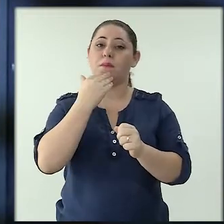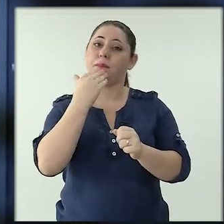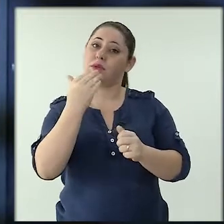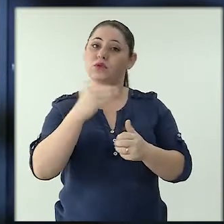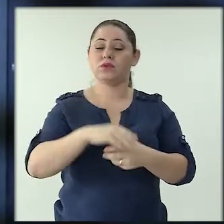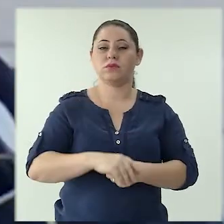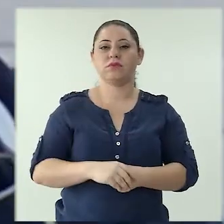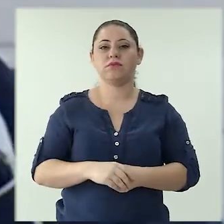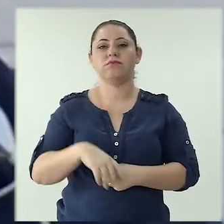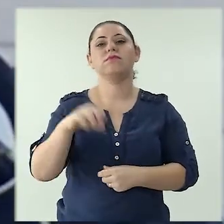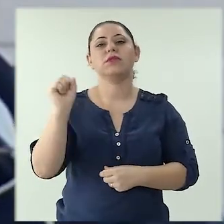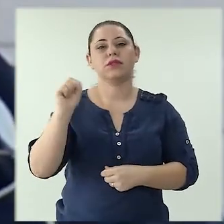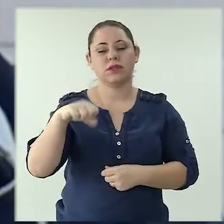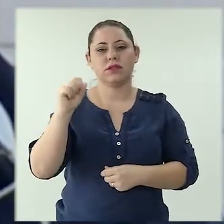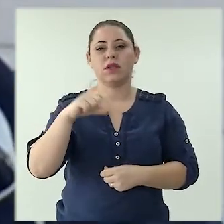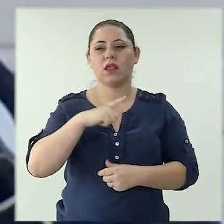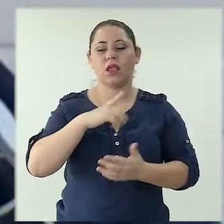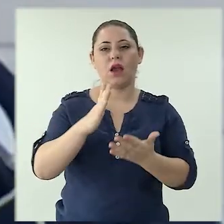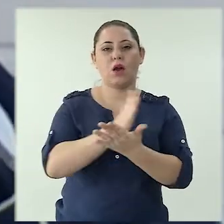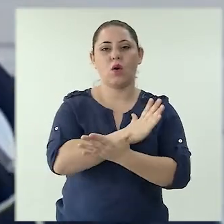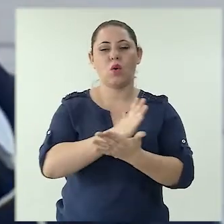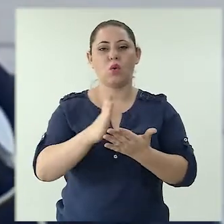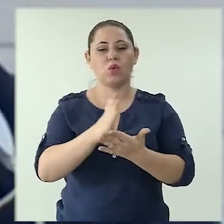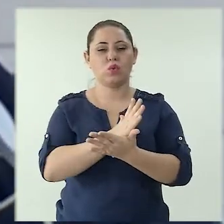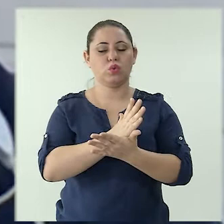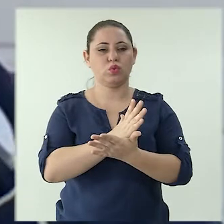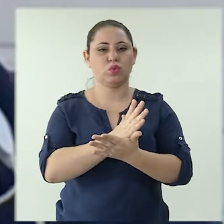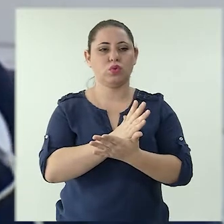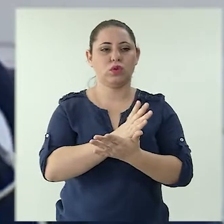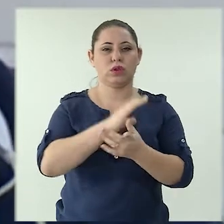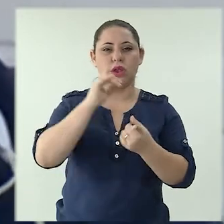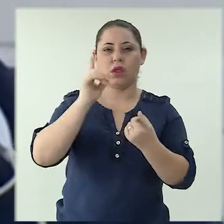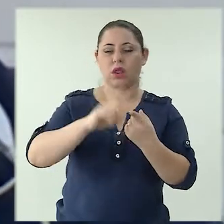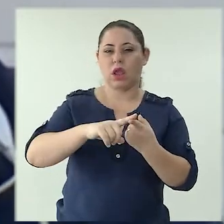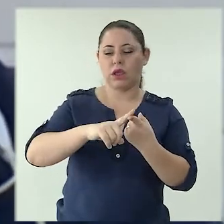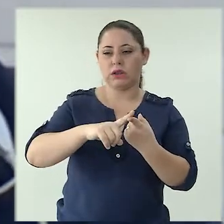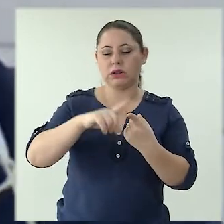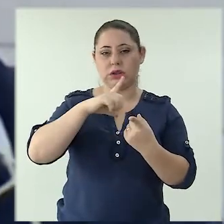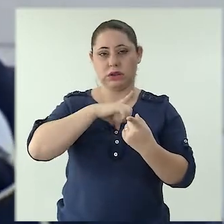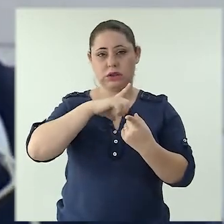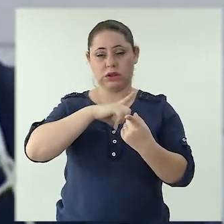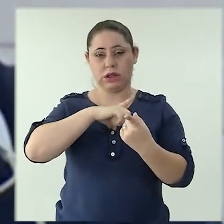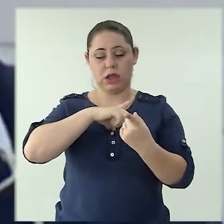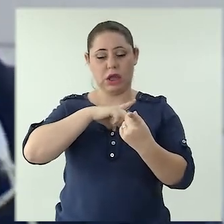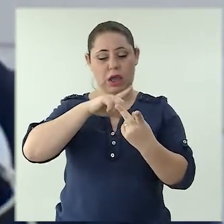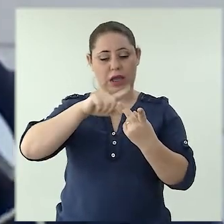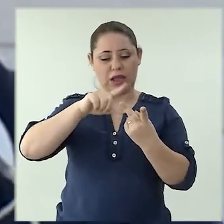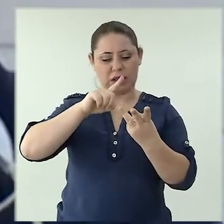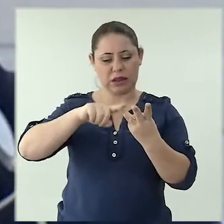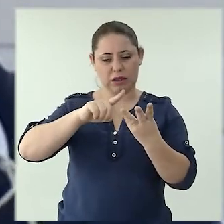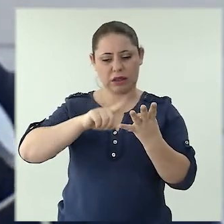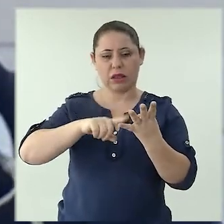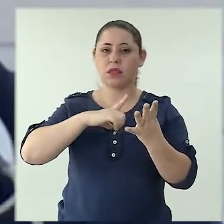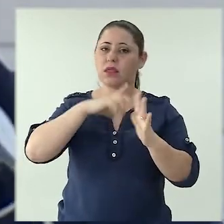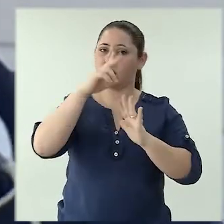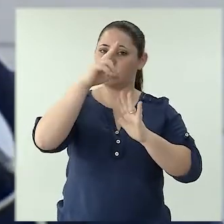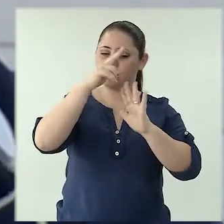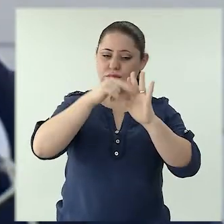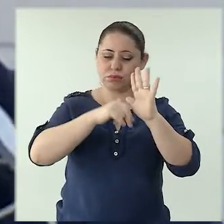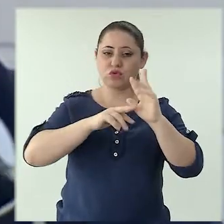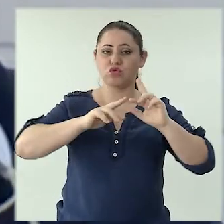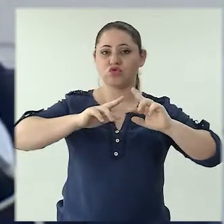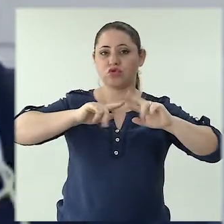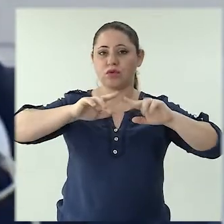de uso capião, né? Sim, Paulo, existem algumas modalidades de uso capião. Dentre elas, cada uma tem seus